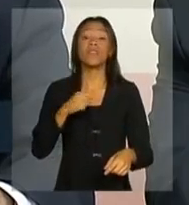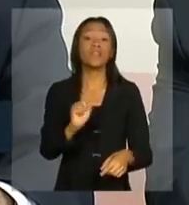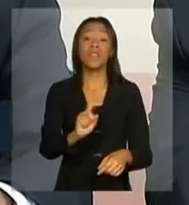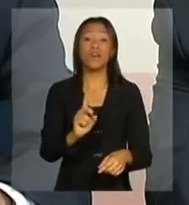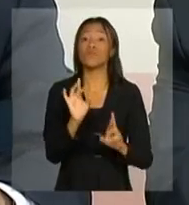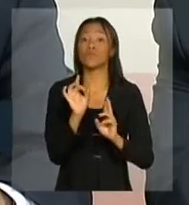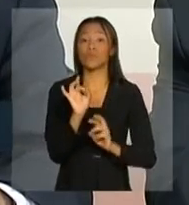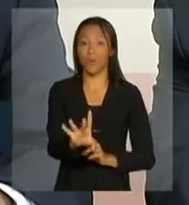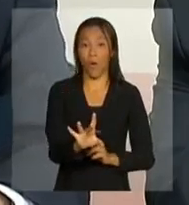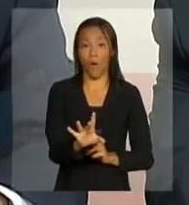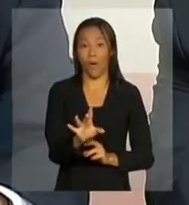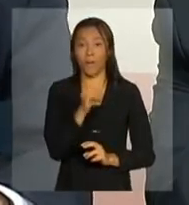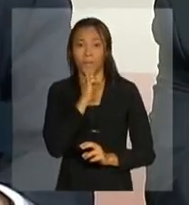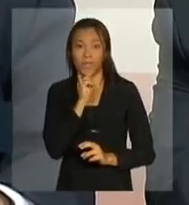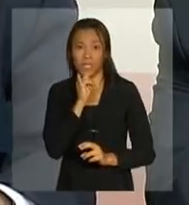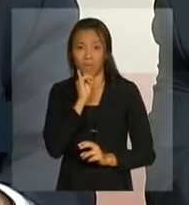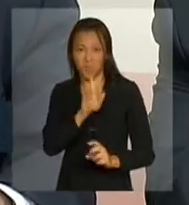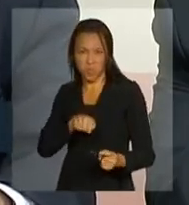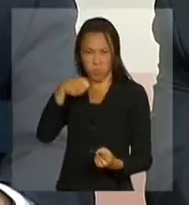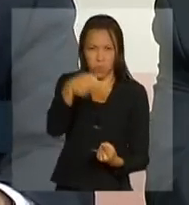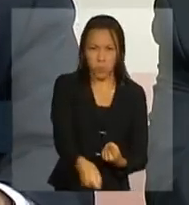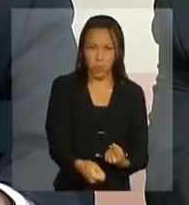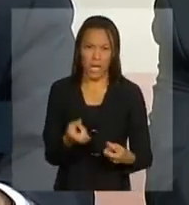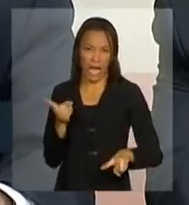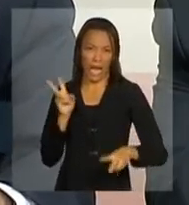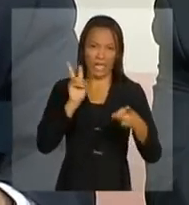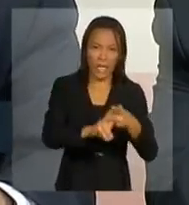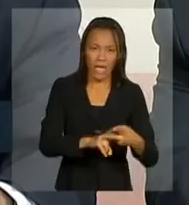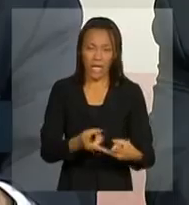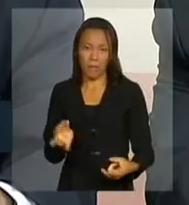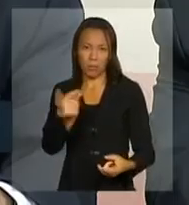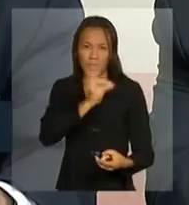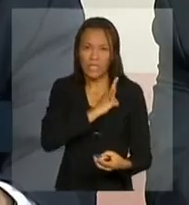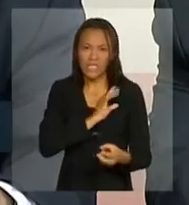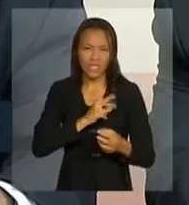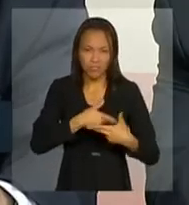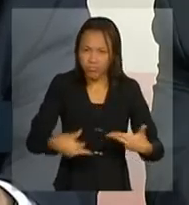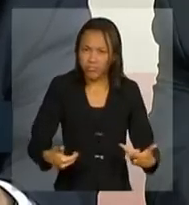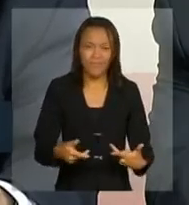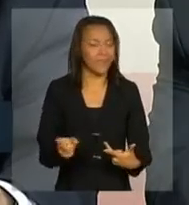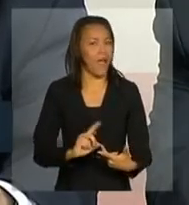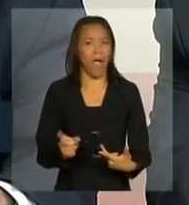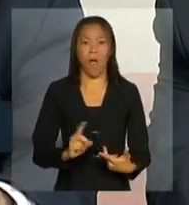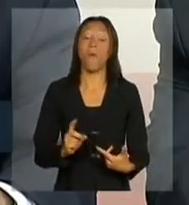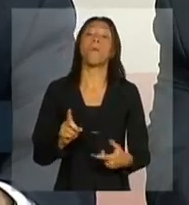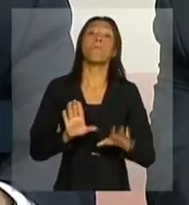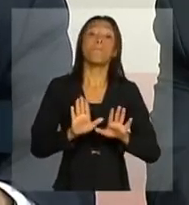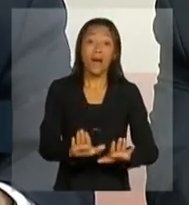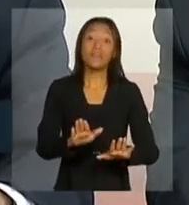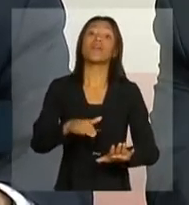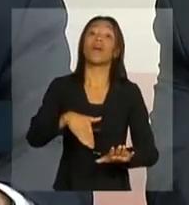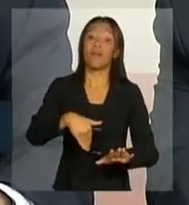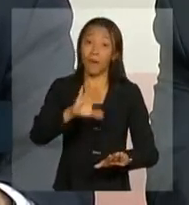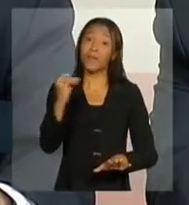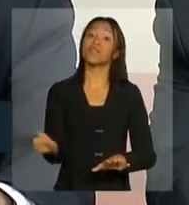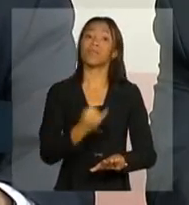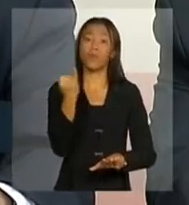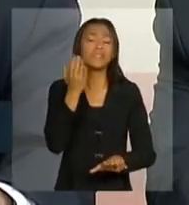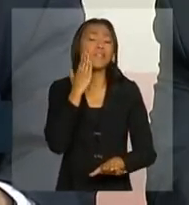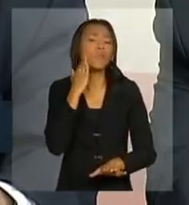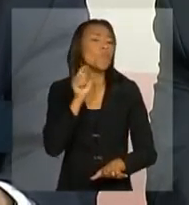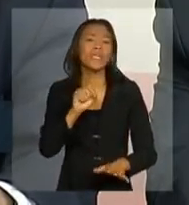apenas do método repressivo para deter o crime. É importante que nós procuremos ir às